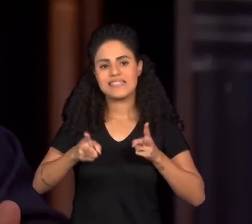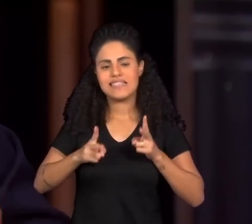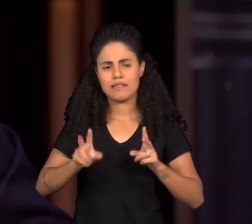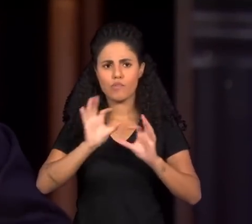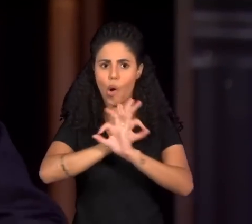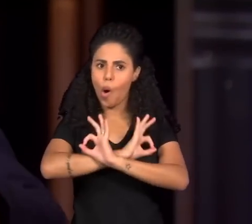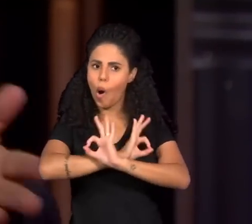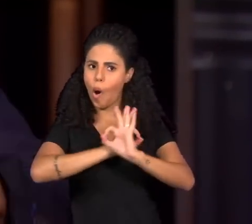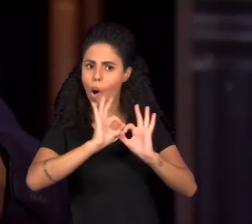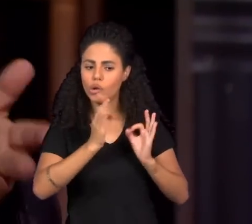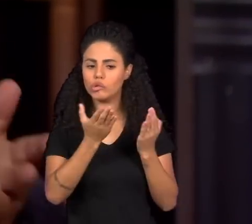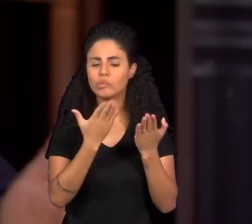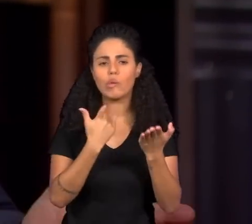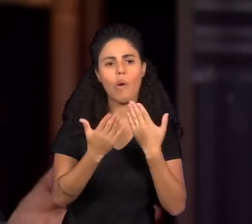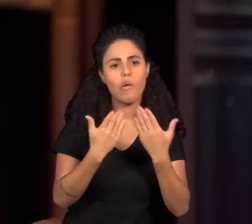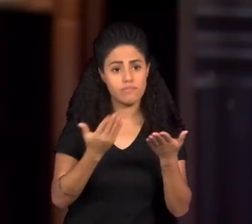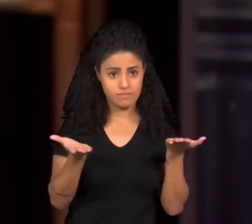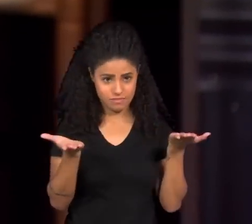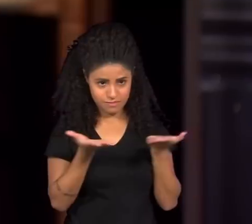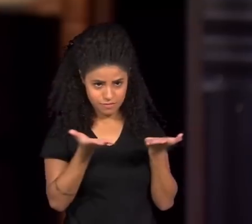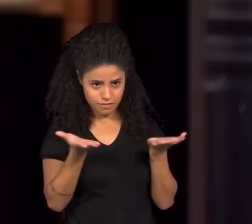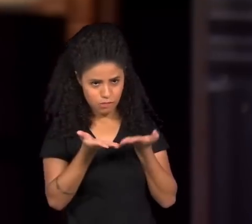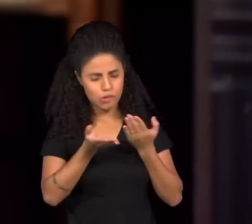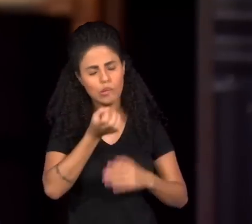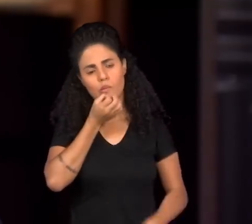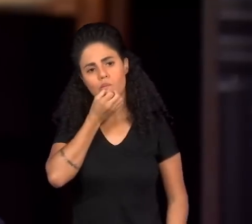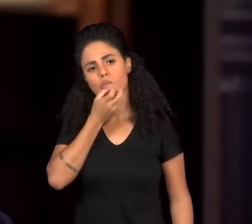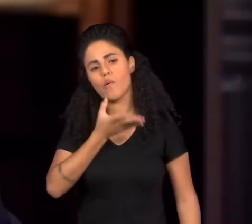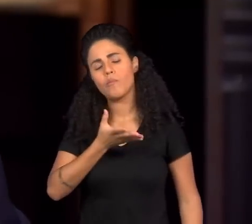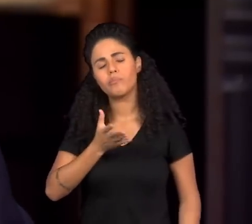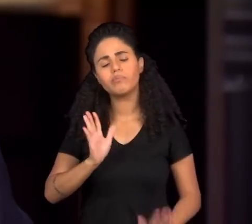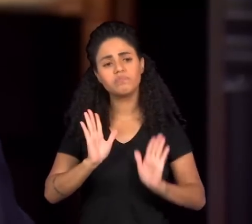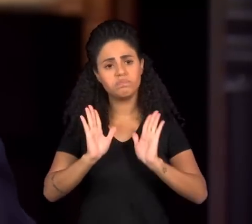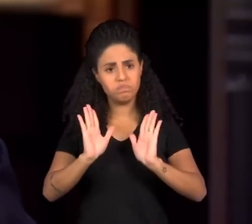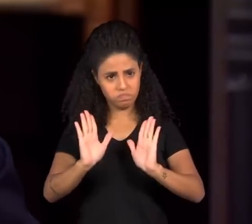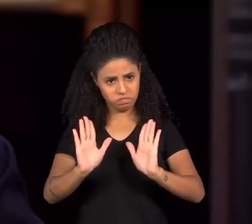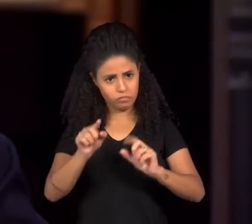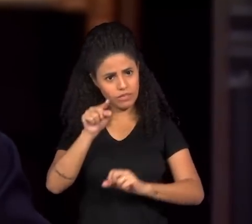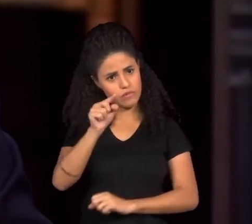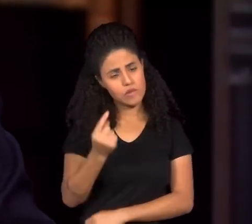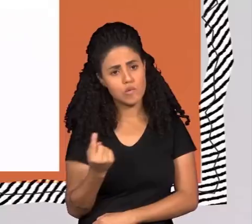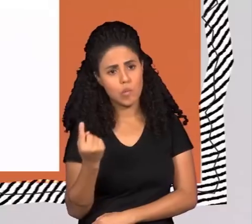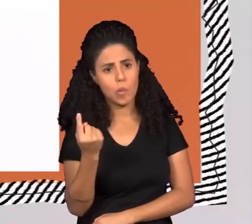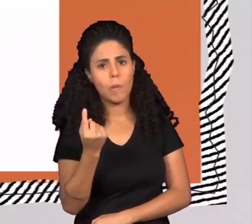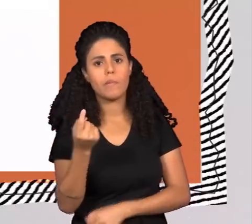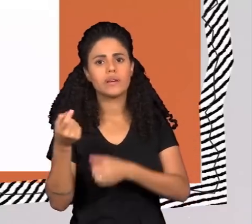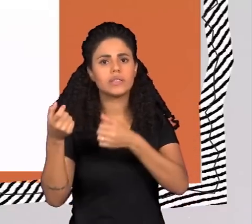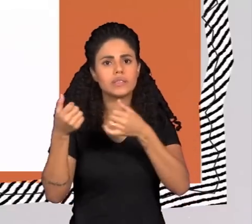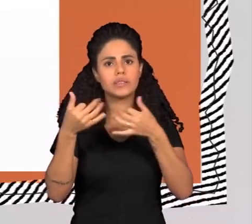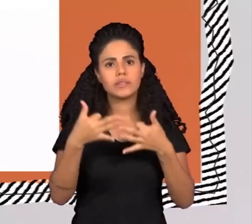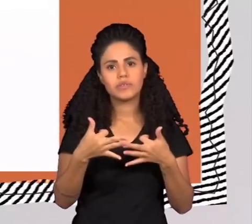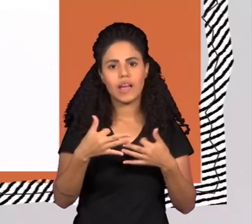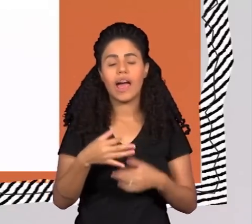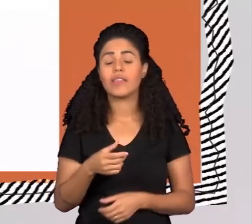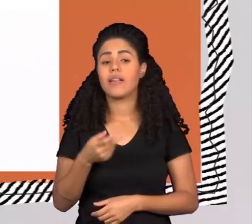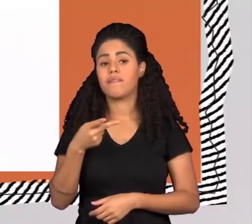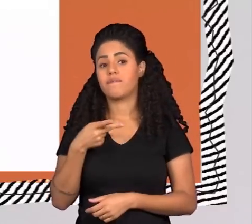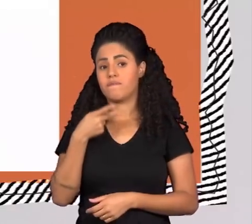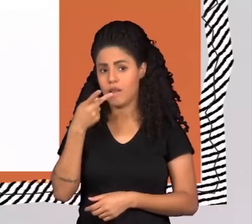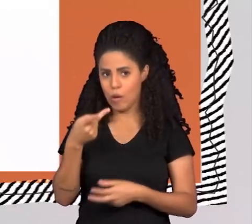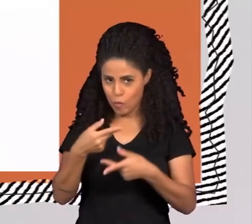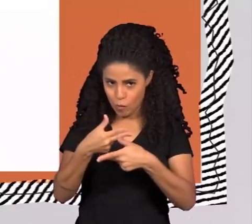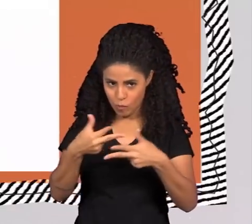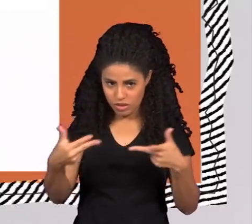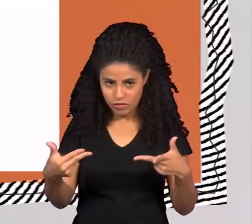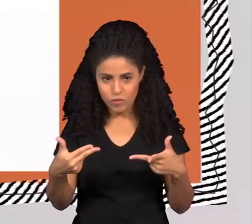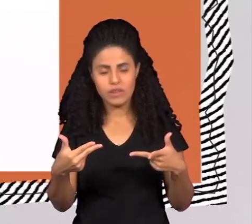te ouvir dessa forma como estamos conversando Certo. aqui. E numa delas você disse umas palavrinhas ardidas que eu vou